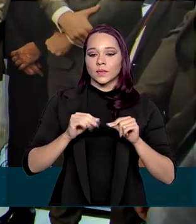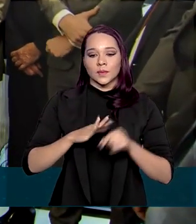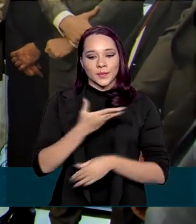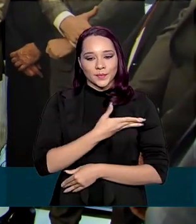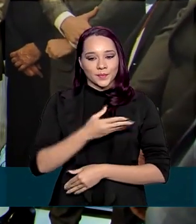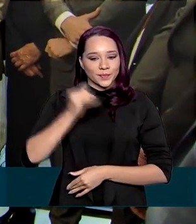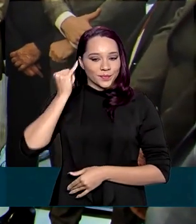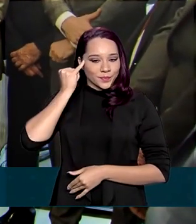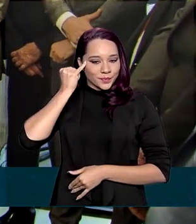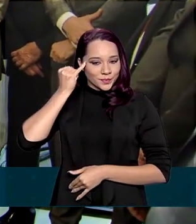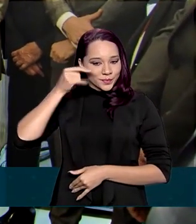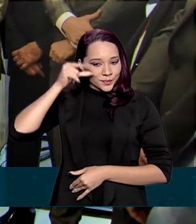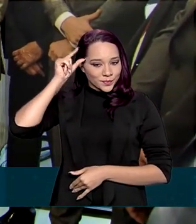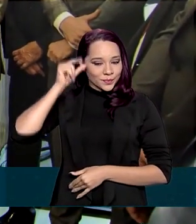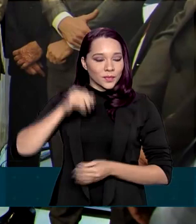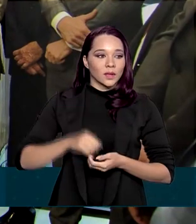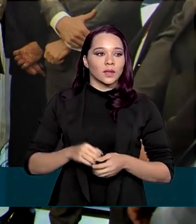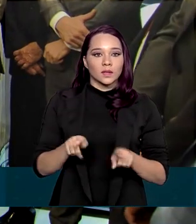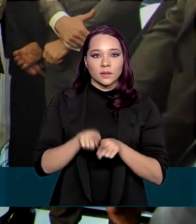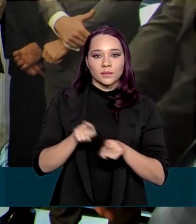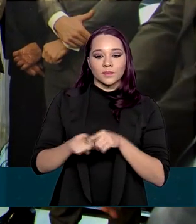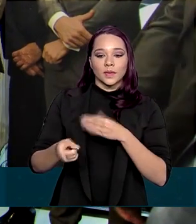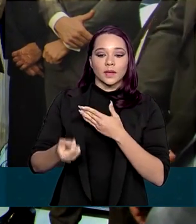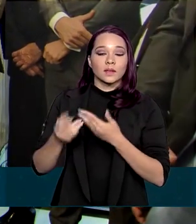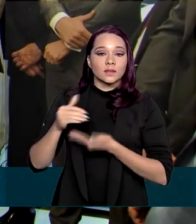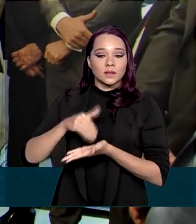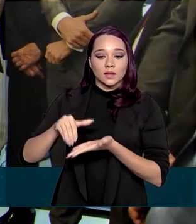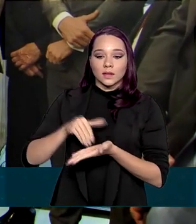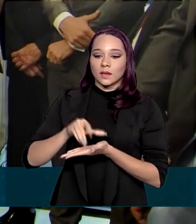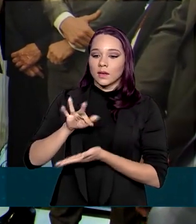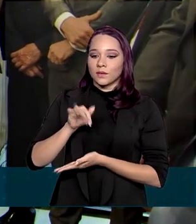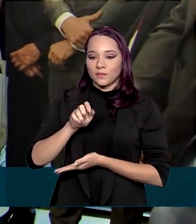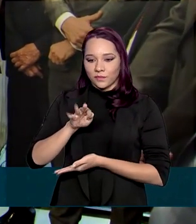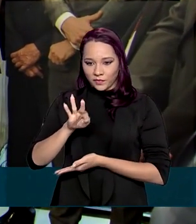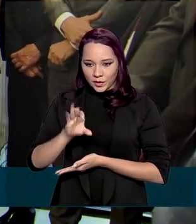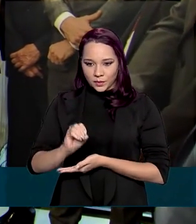Ibanez Rocha, secretário Fábio Weingarten,